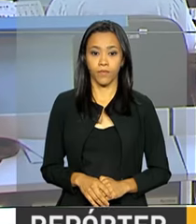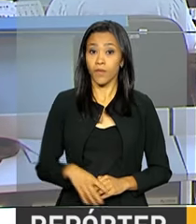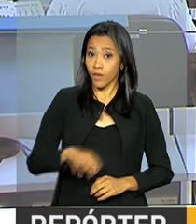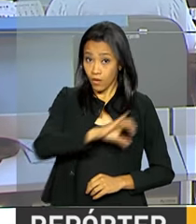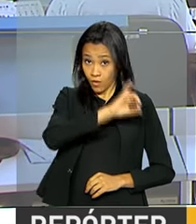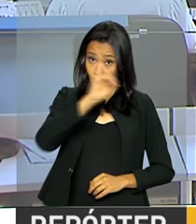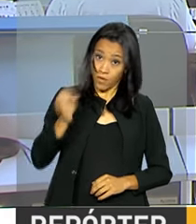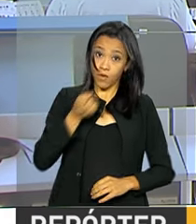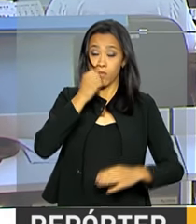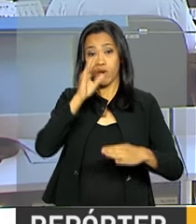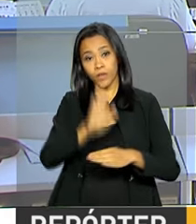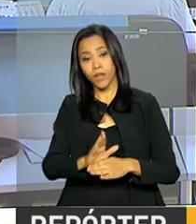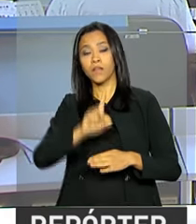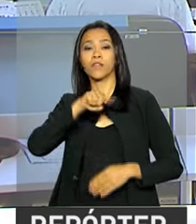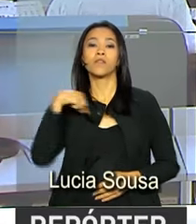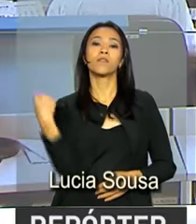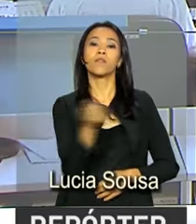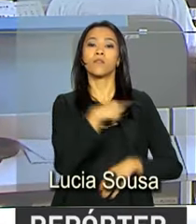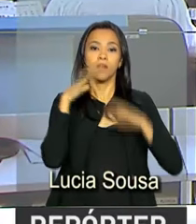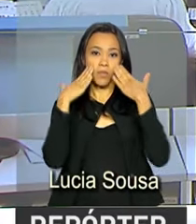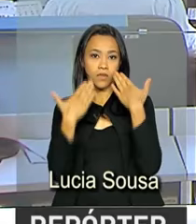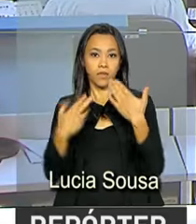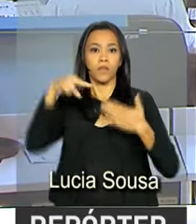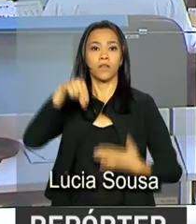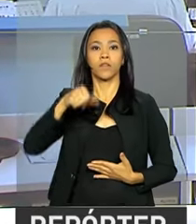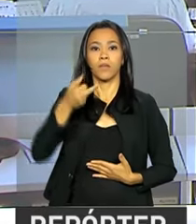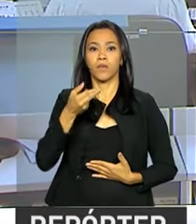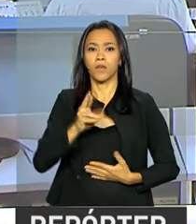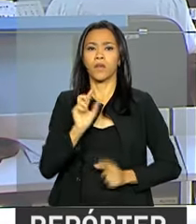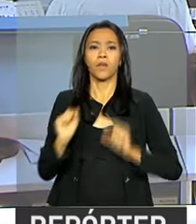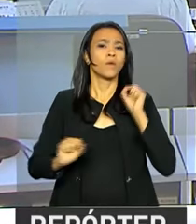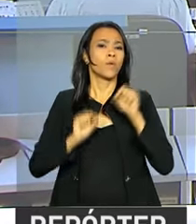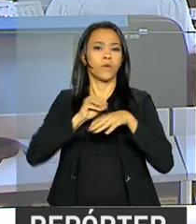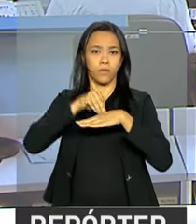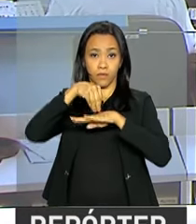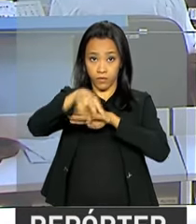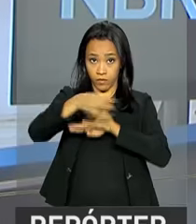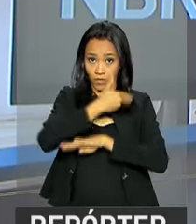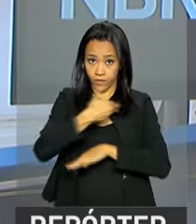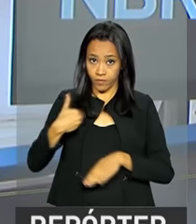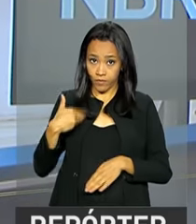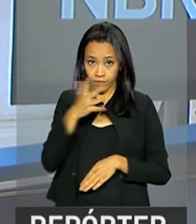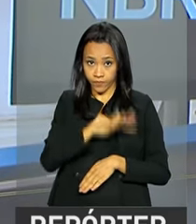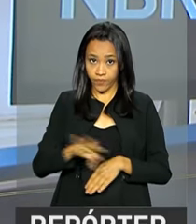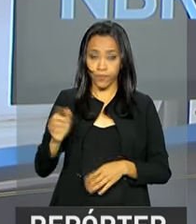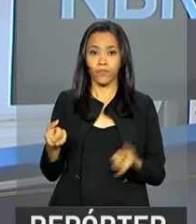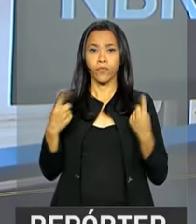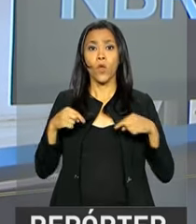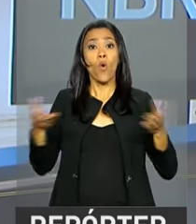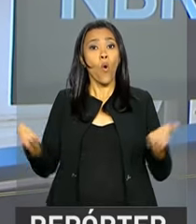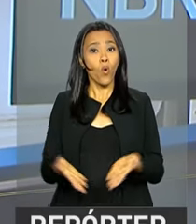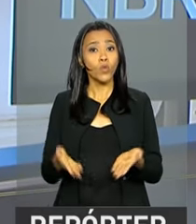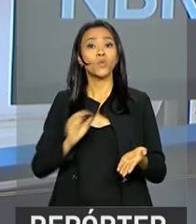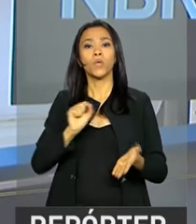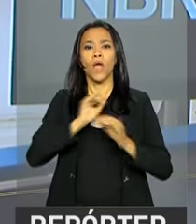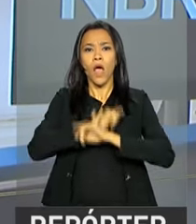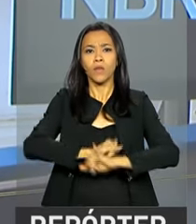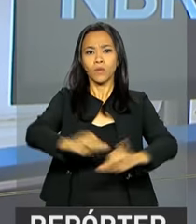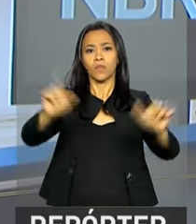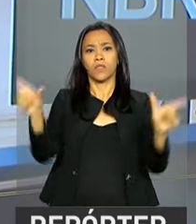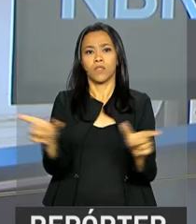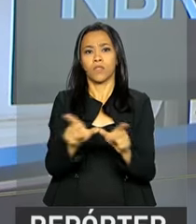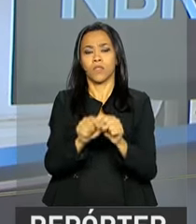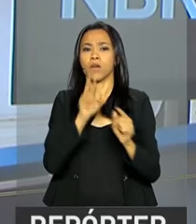Olá, boa tarde. Voltamos com Repórter NBR e as notícias do governo federal. Sai hoje o resultado do Proi, o